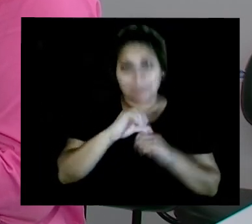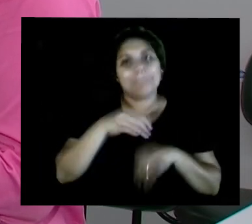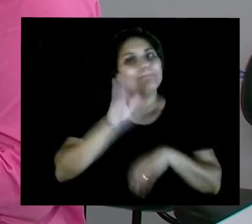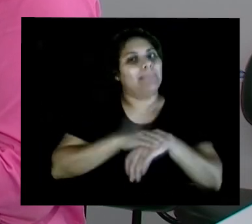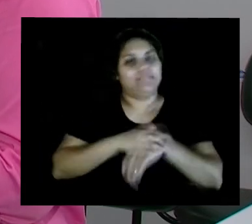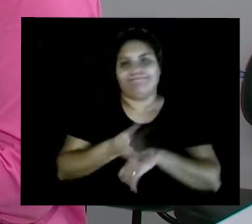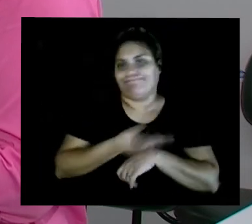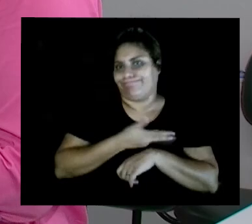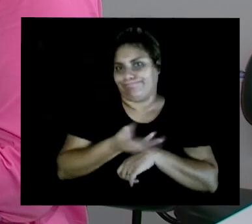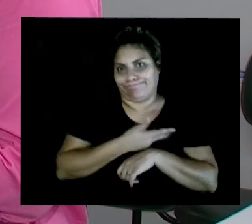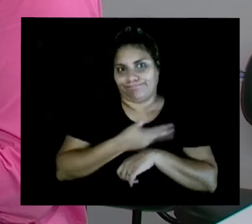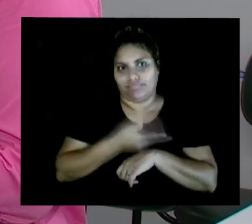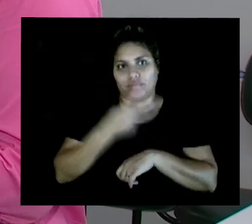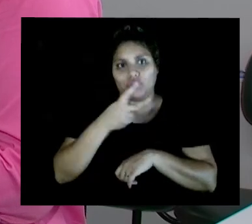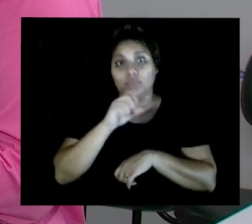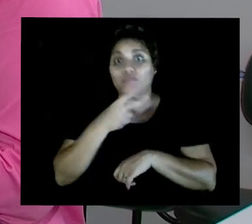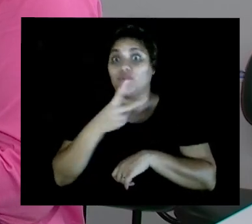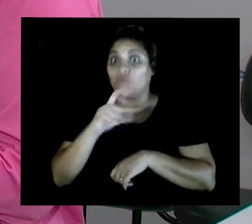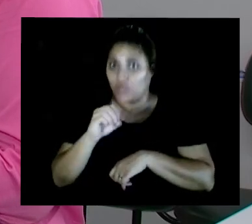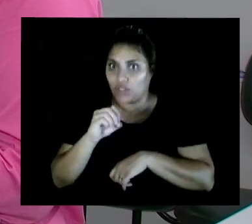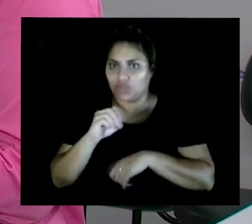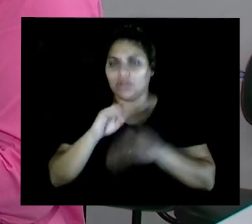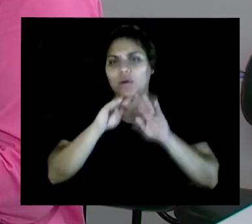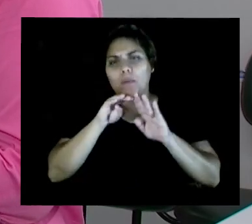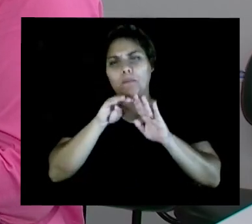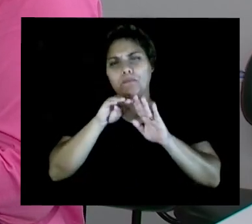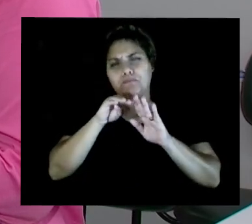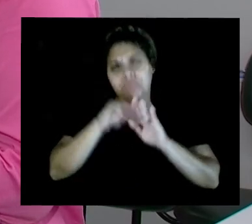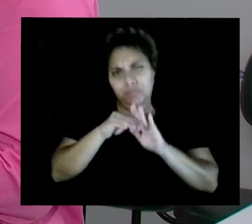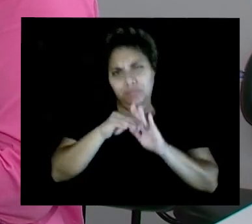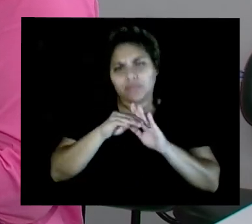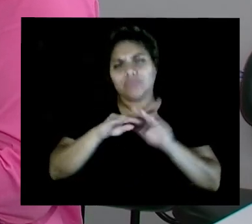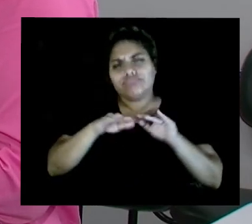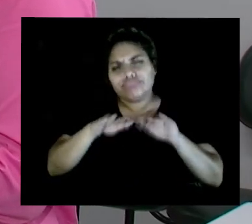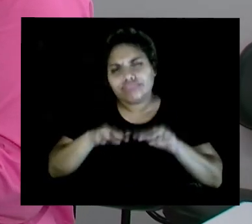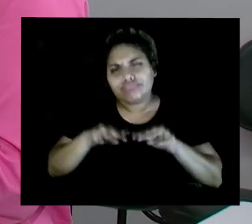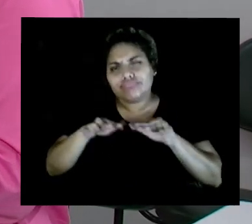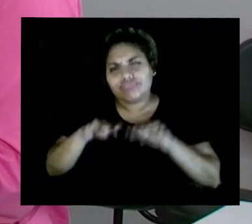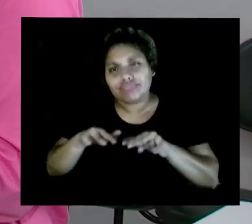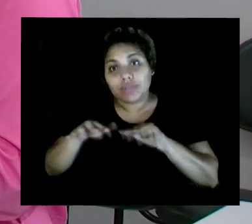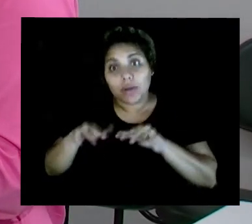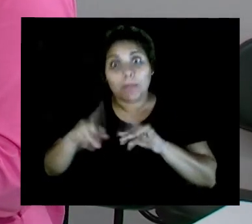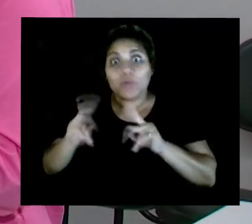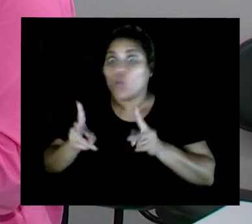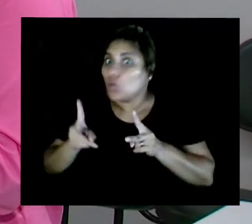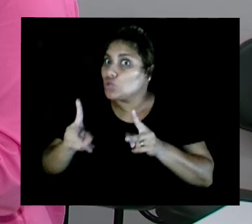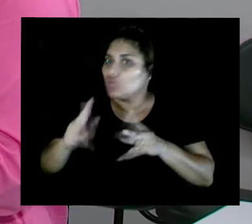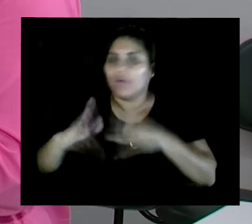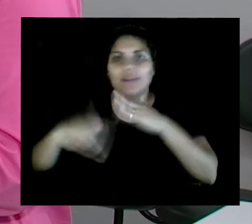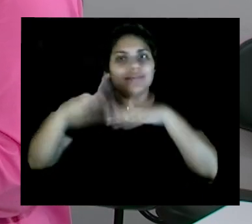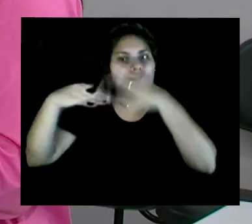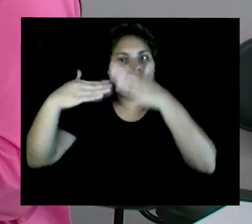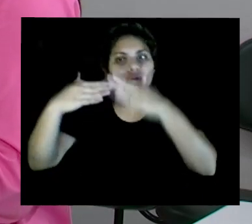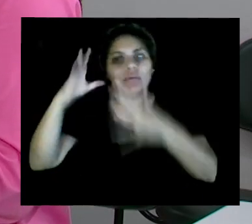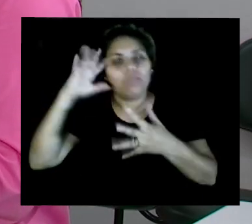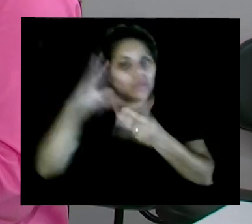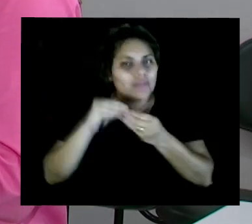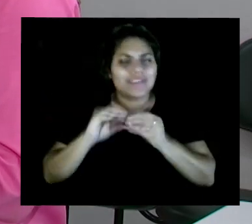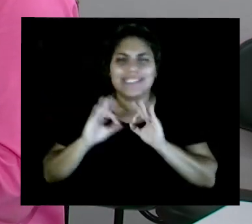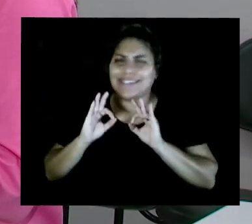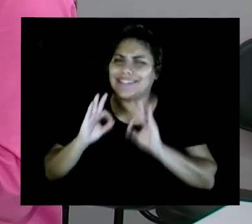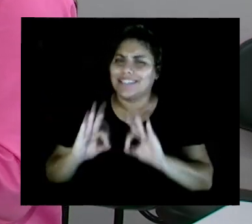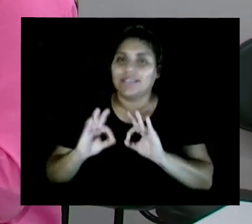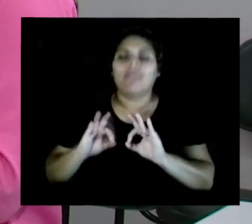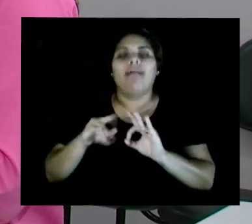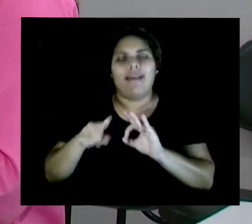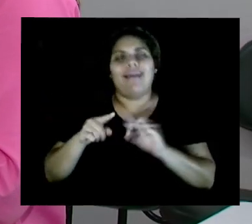pré-pandemia. Depois de 2020 para frente a gente continua crescendo, num ritmo um pouco mais desacelerado, mas continua crescendo. Então,